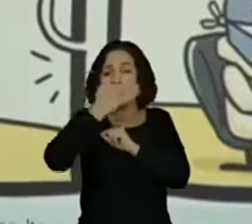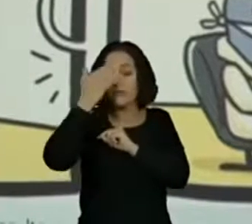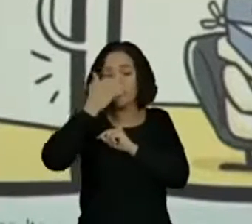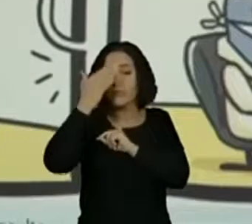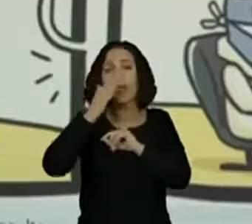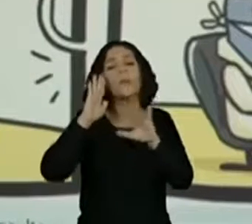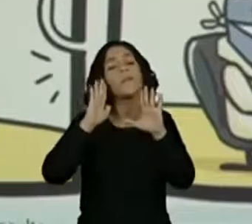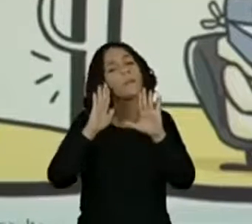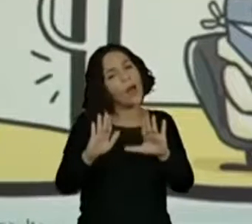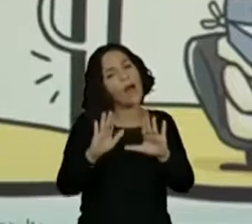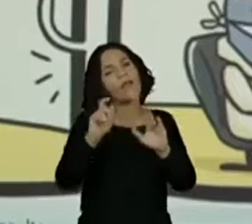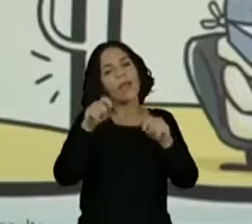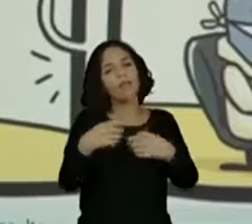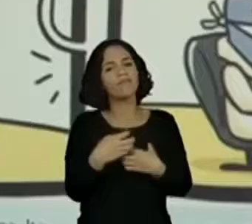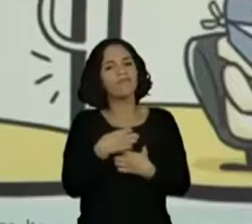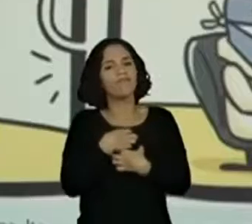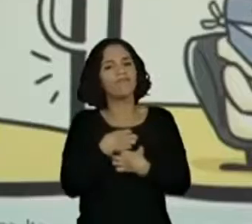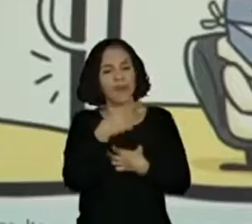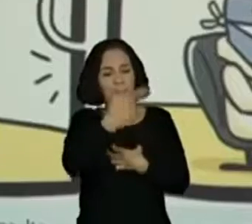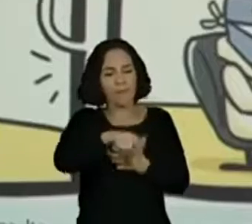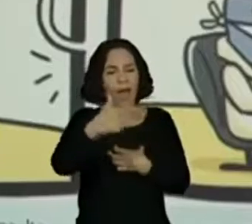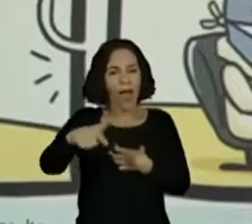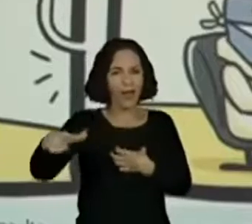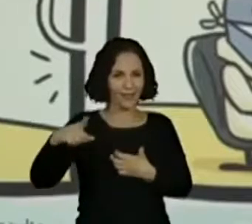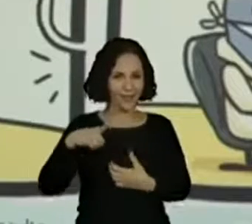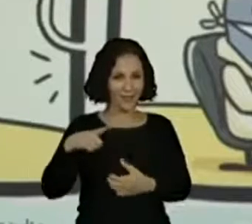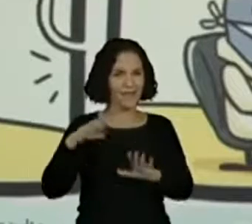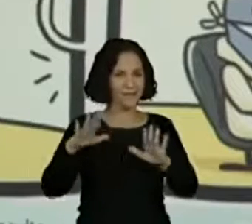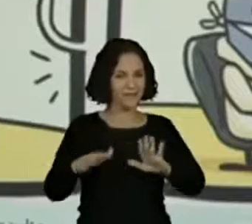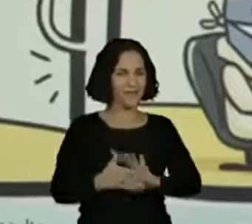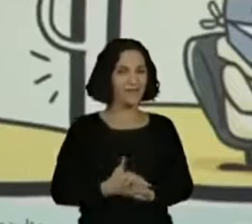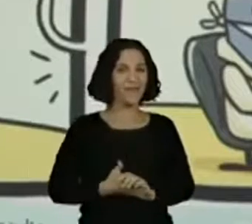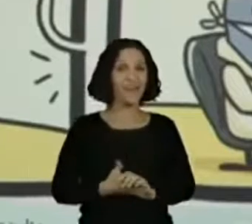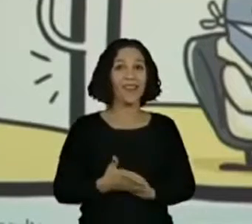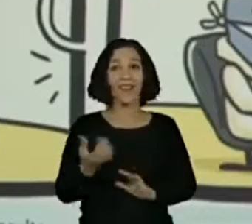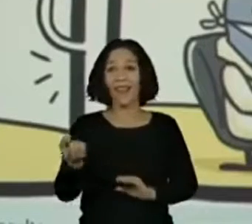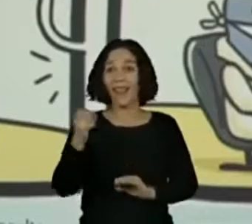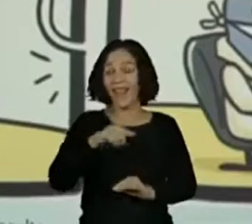está acompanhado. Exatamente. No segundo quadrinho,